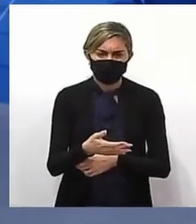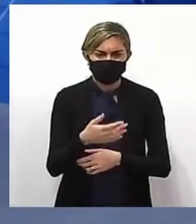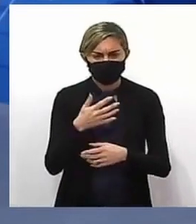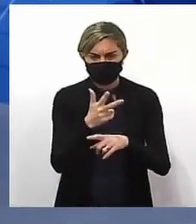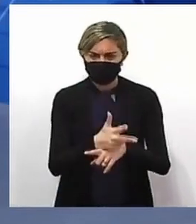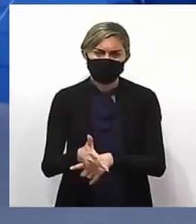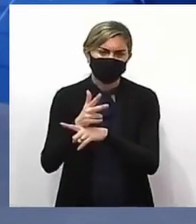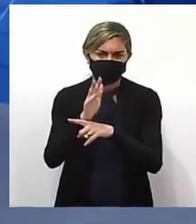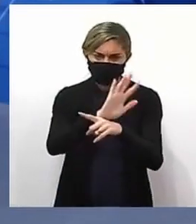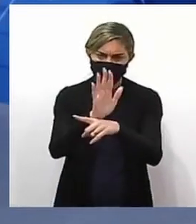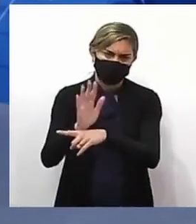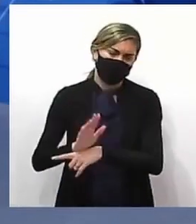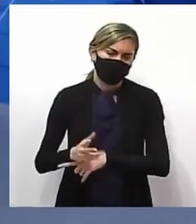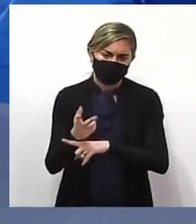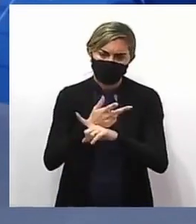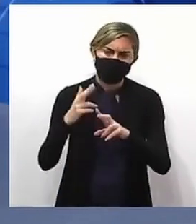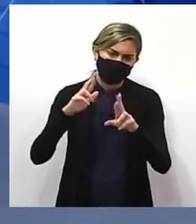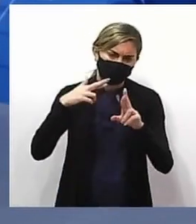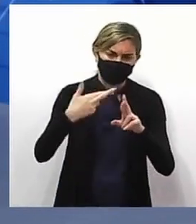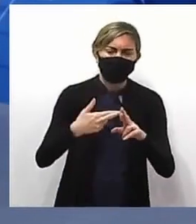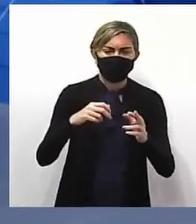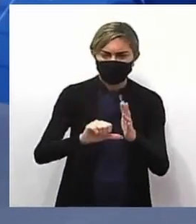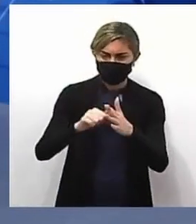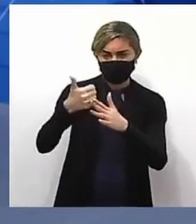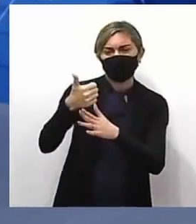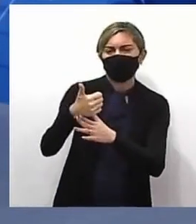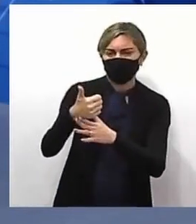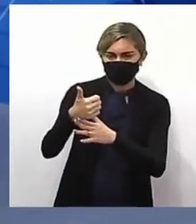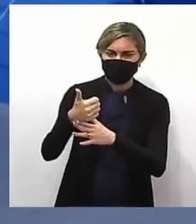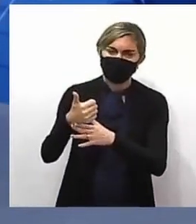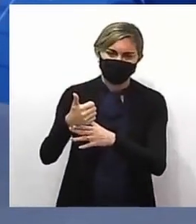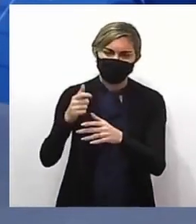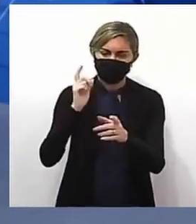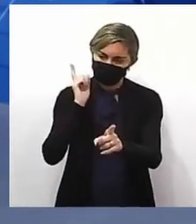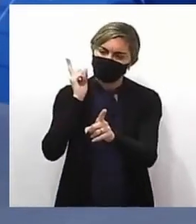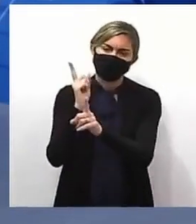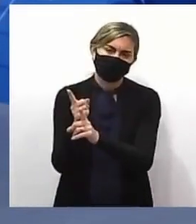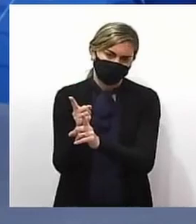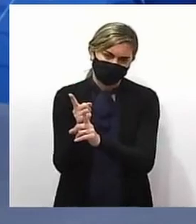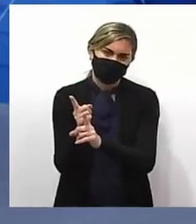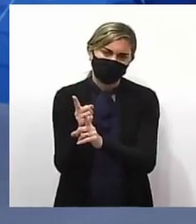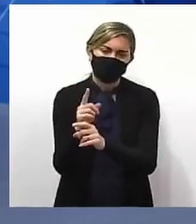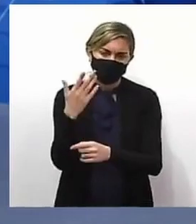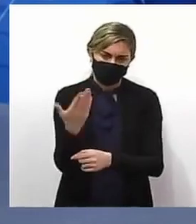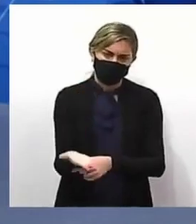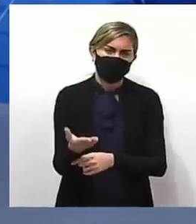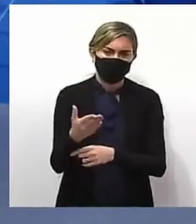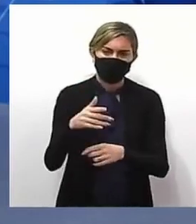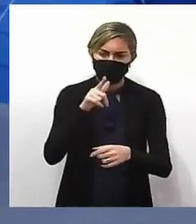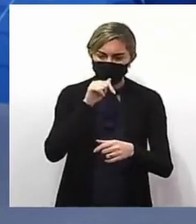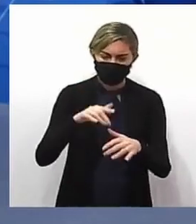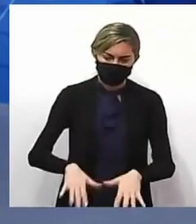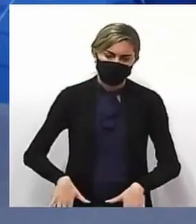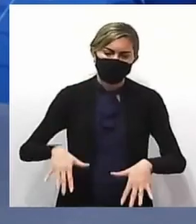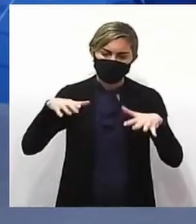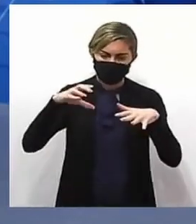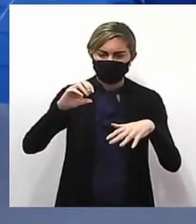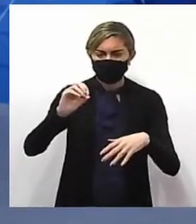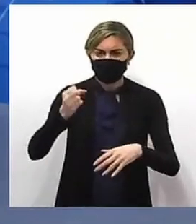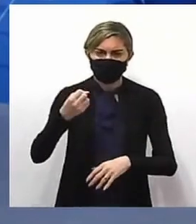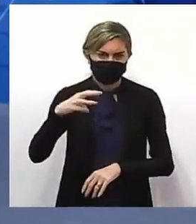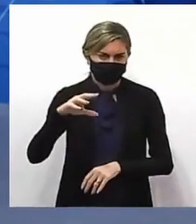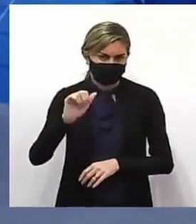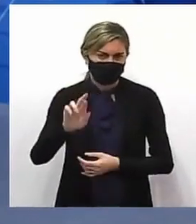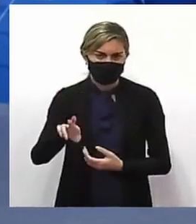cinema para buscar as referências, a primeira obra que eu encontrei foi o Quando a Maré Encher, de Oscar, que é um realizador